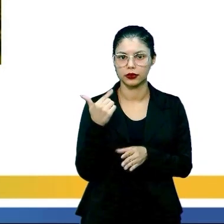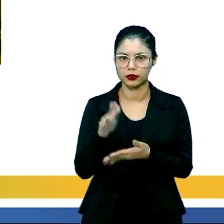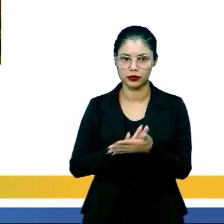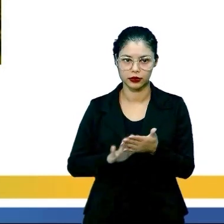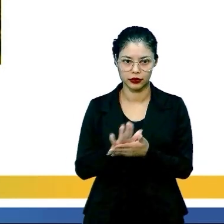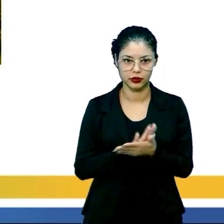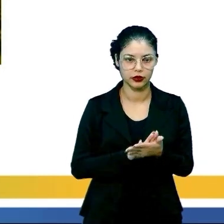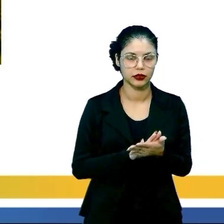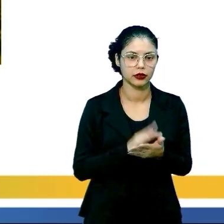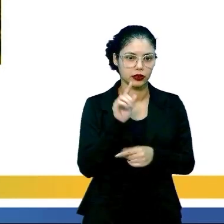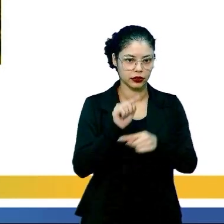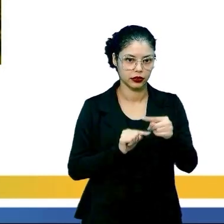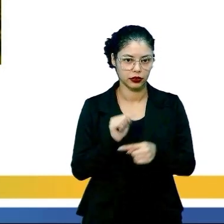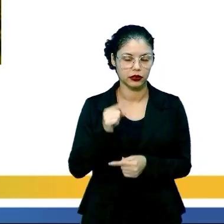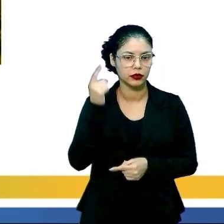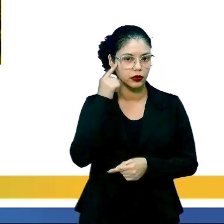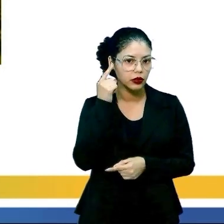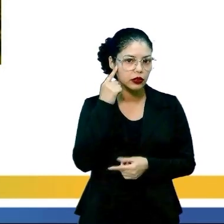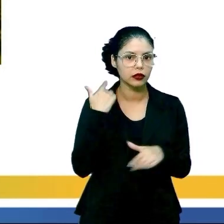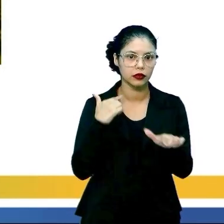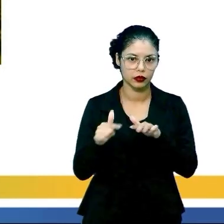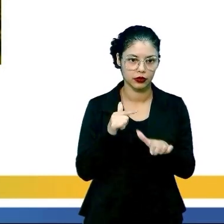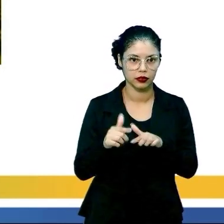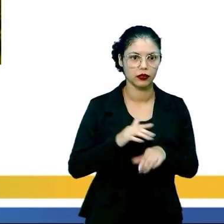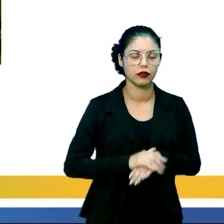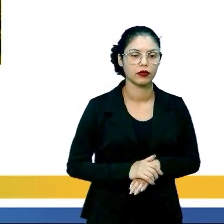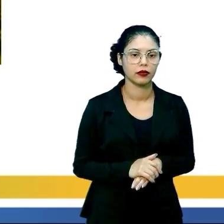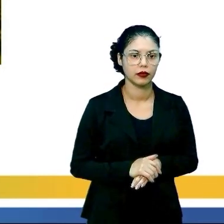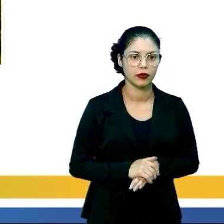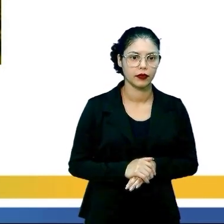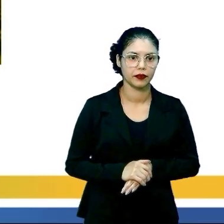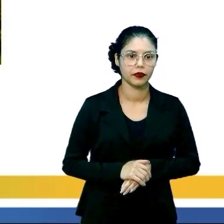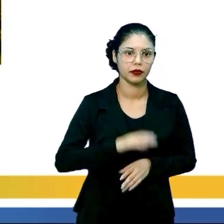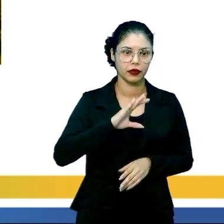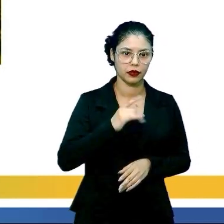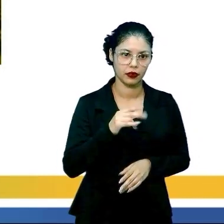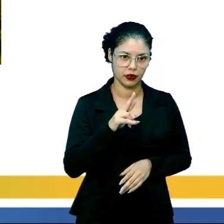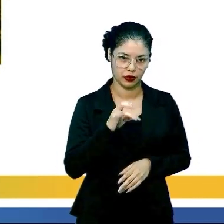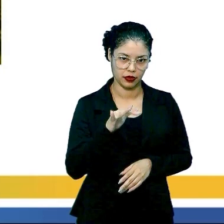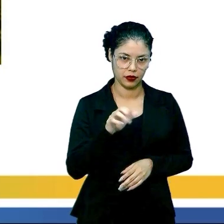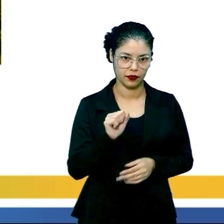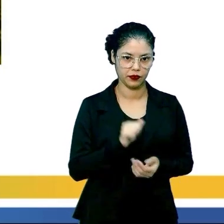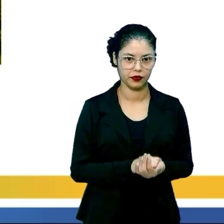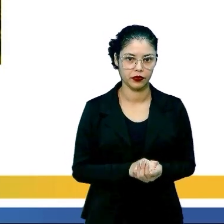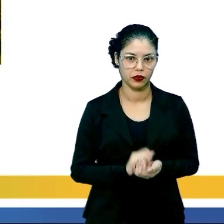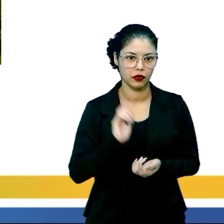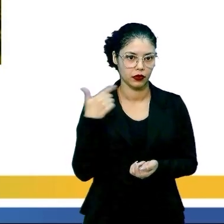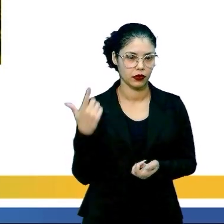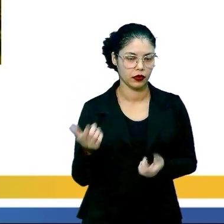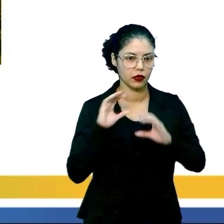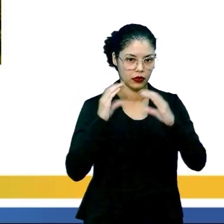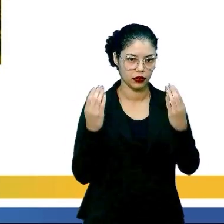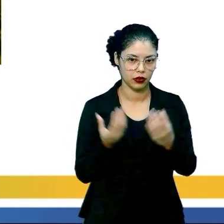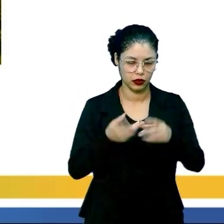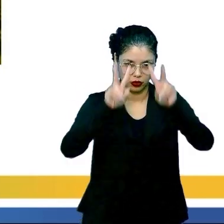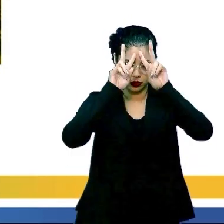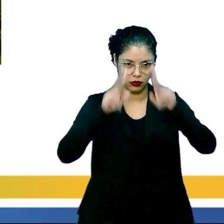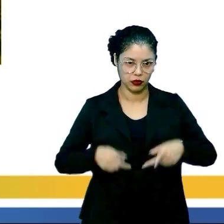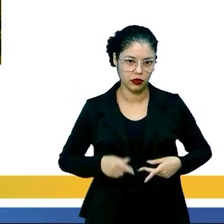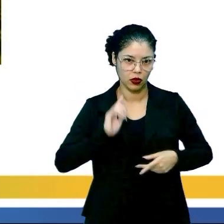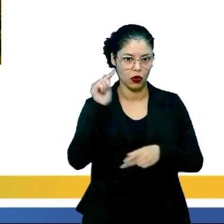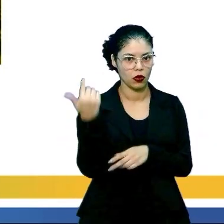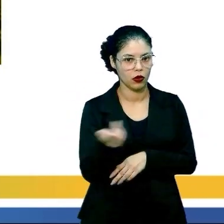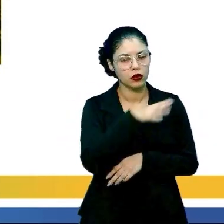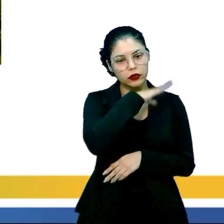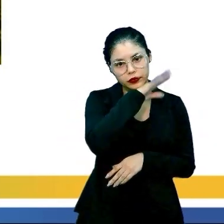não afetadas pela divisão racional do trabalho, pelos caprichos de outros seres humanos ou